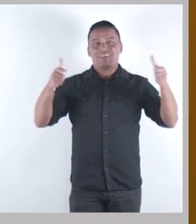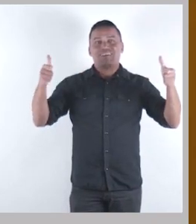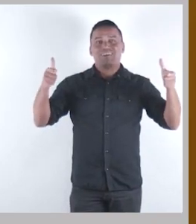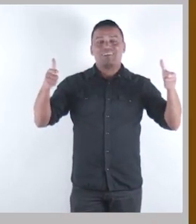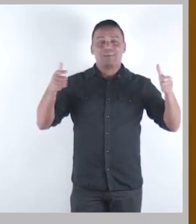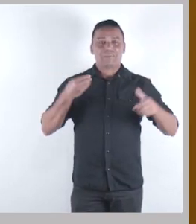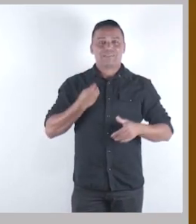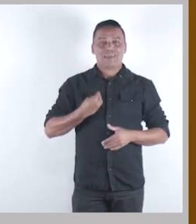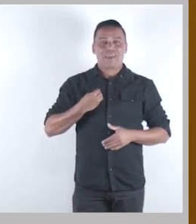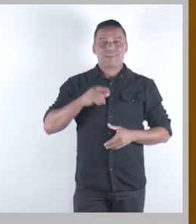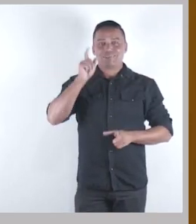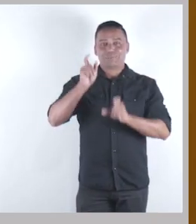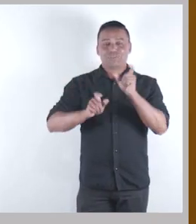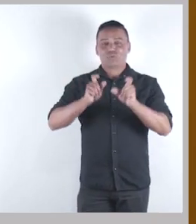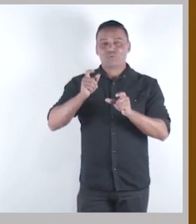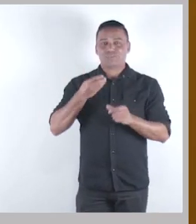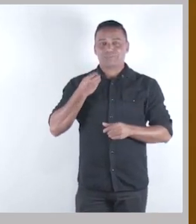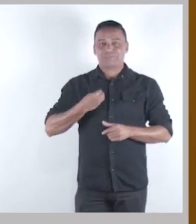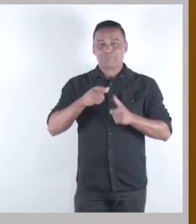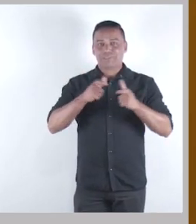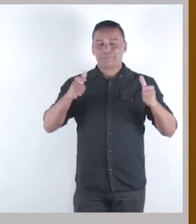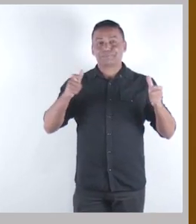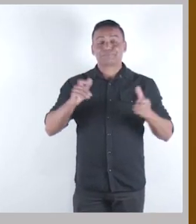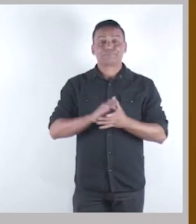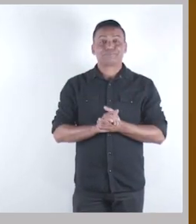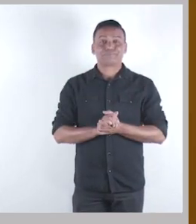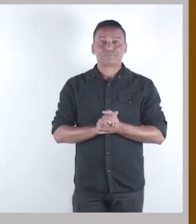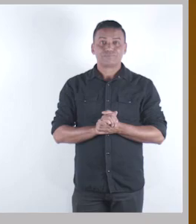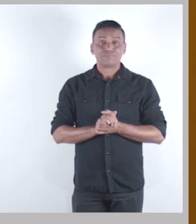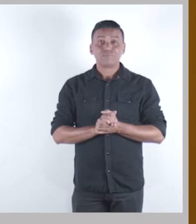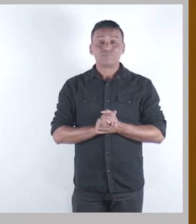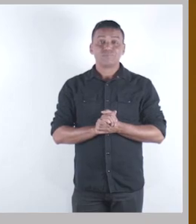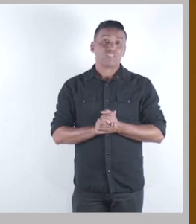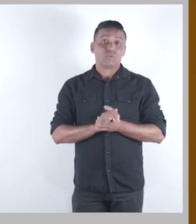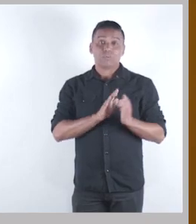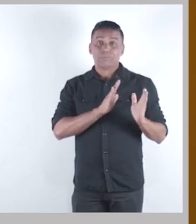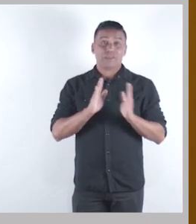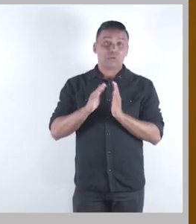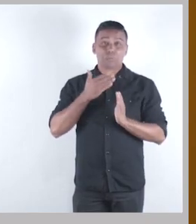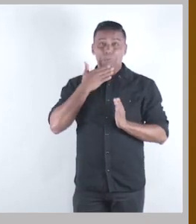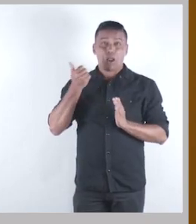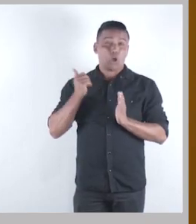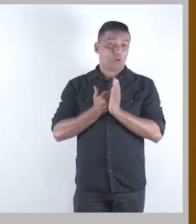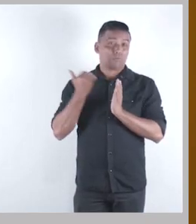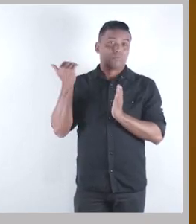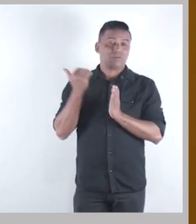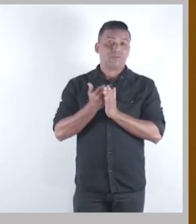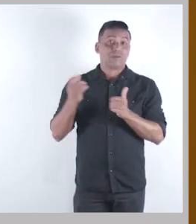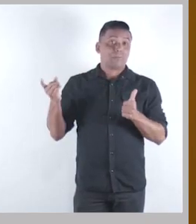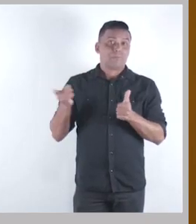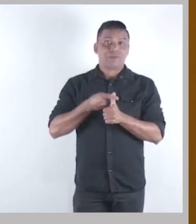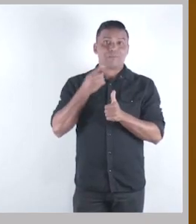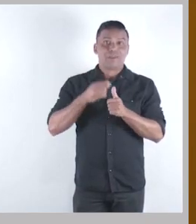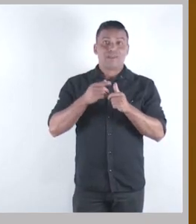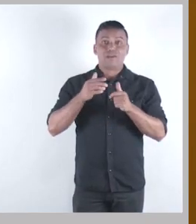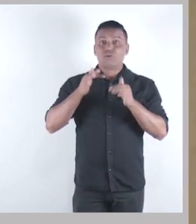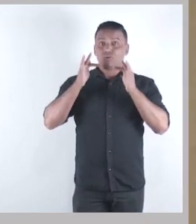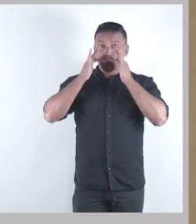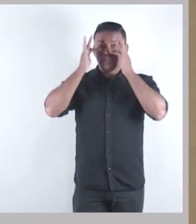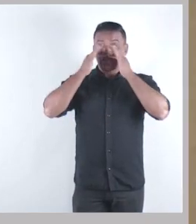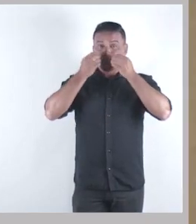me lembro que um dos momentos mais altos foi quando nós voltamos ao primeiro ponto de encontro, que foi no Jardim